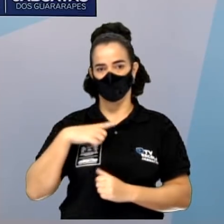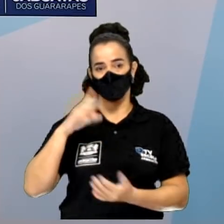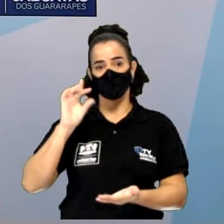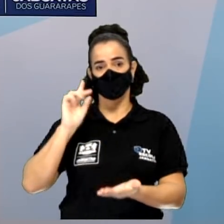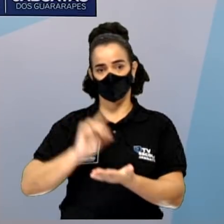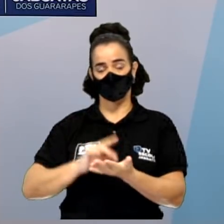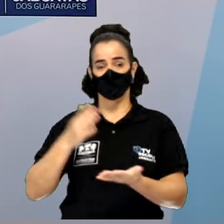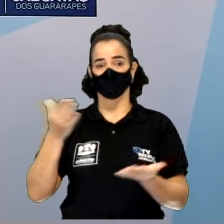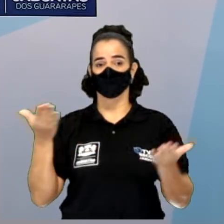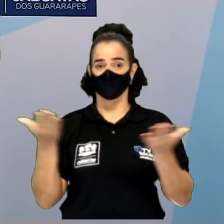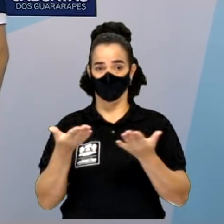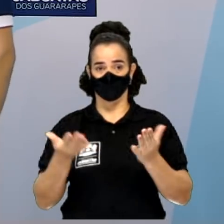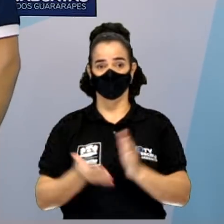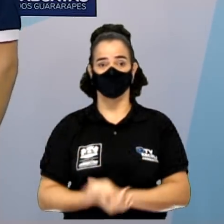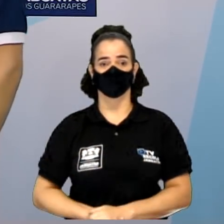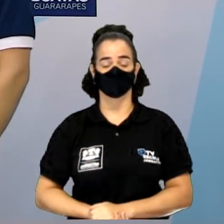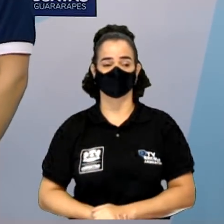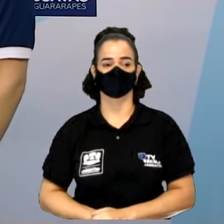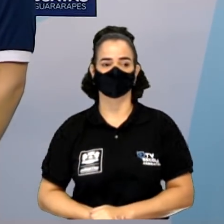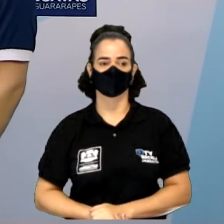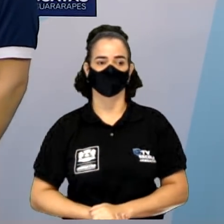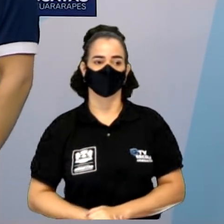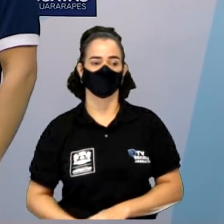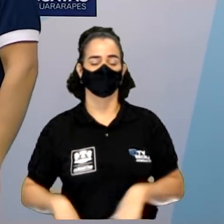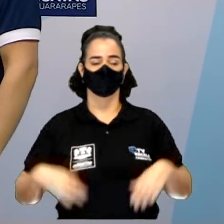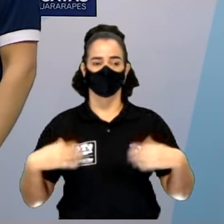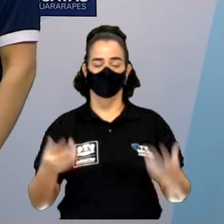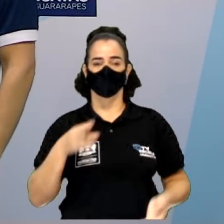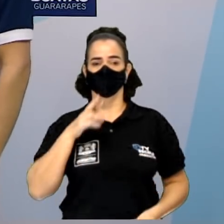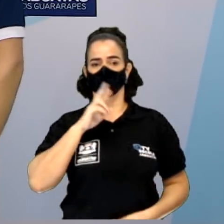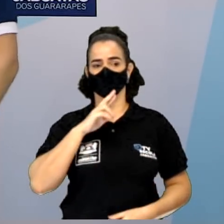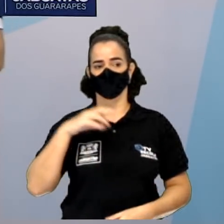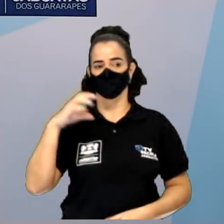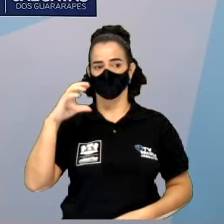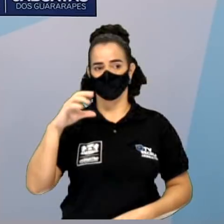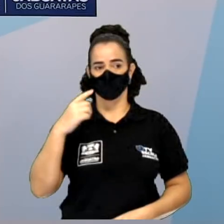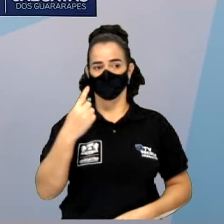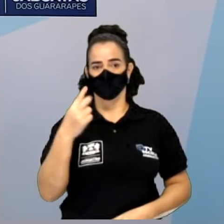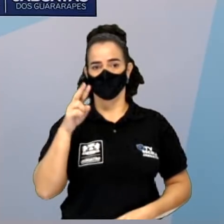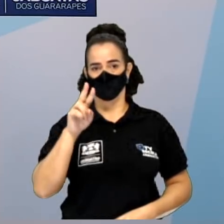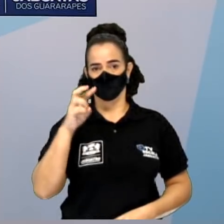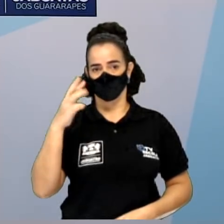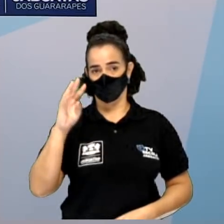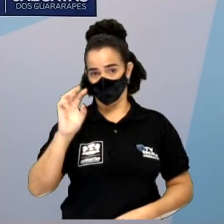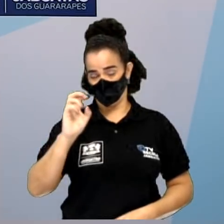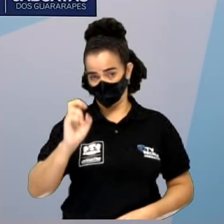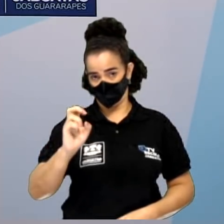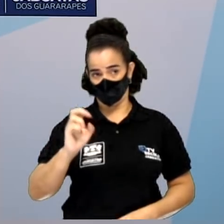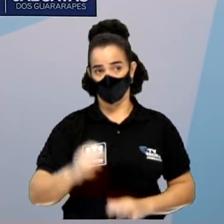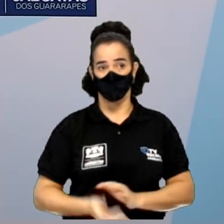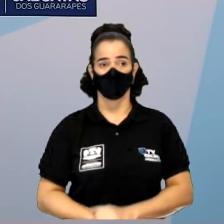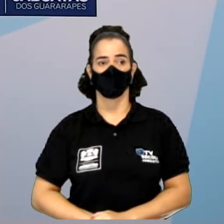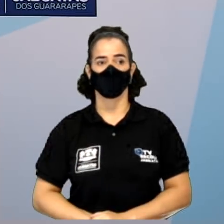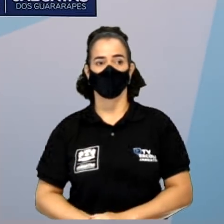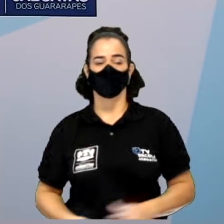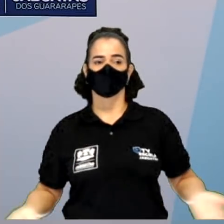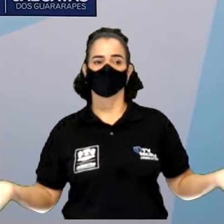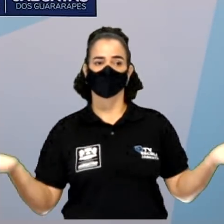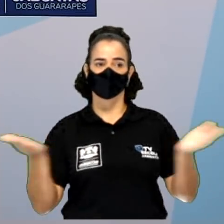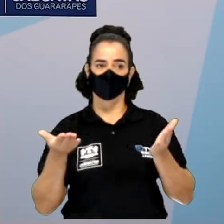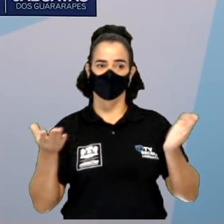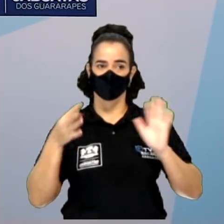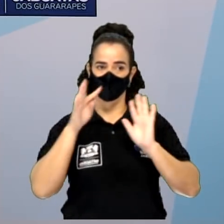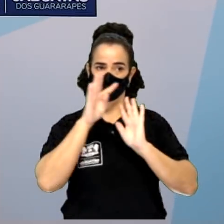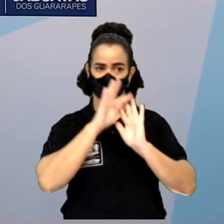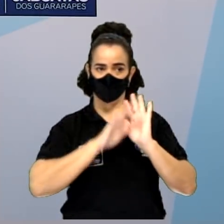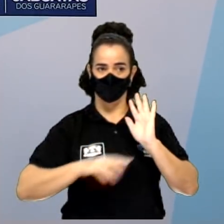eliminado. Chegamos então à resposta da gente, item C, 1, 2 e 5. Tranquilo? Vamos aí agora à questão